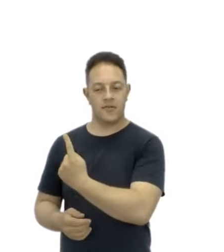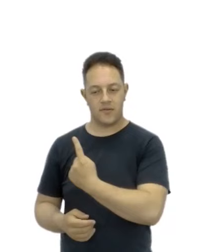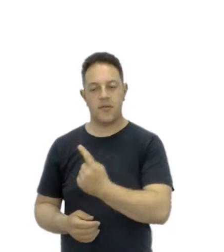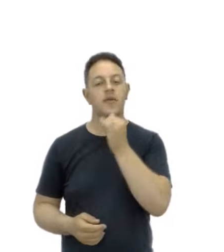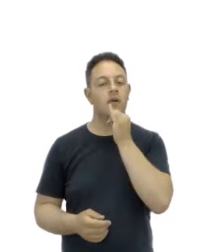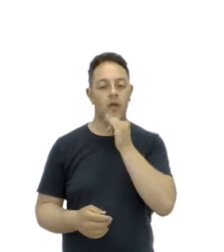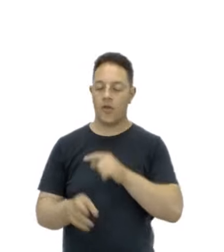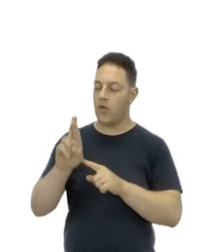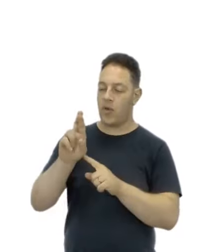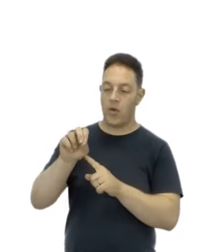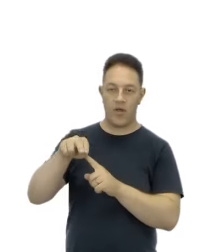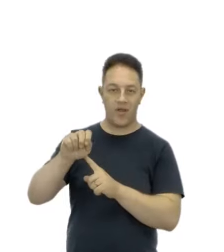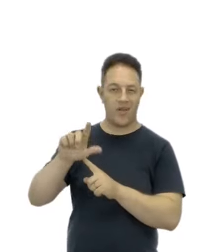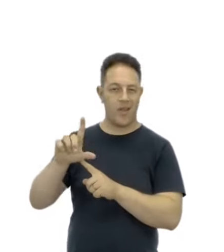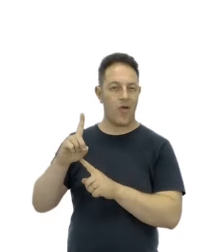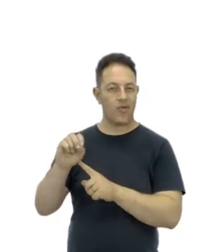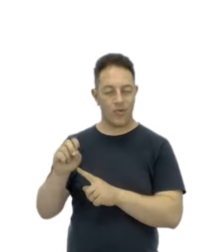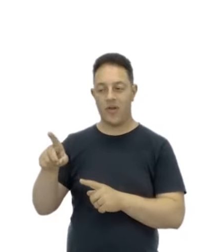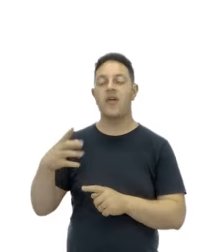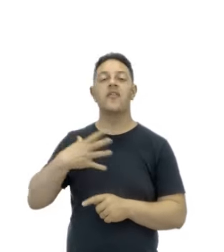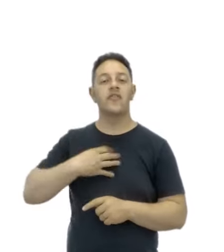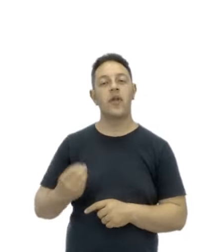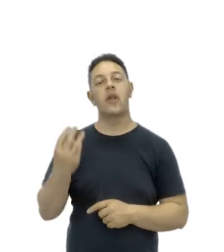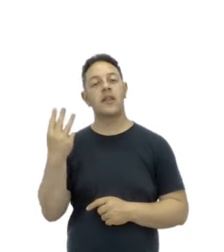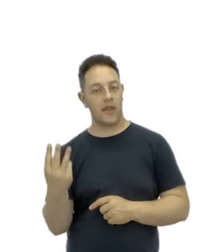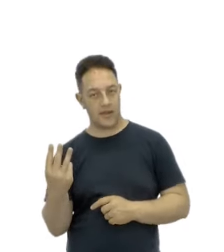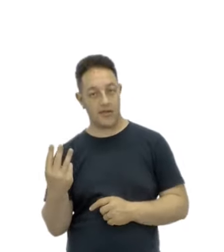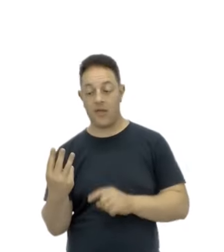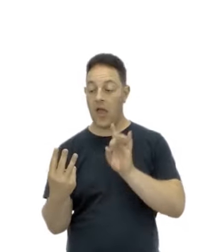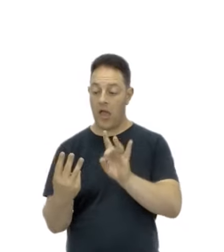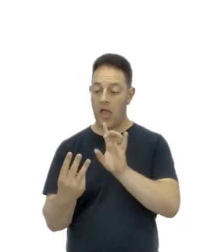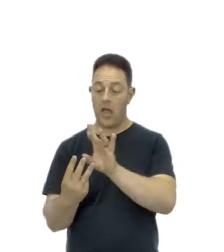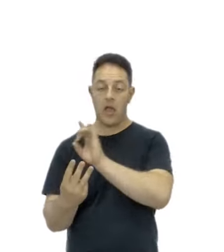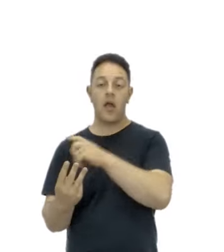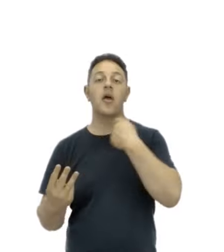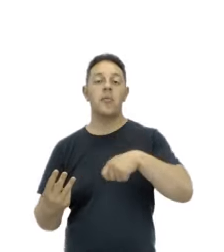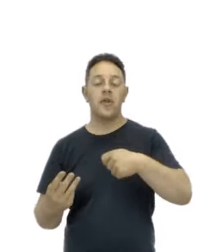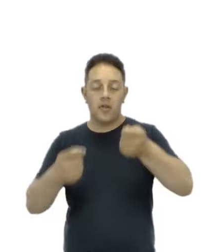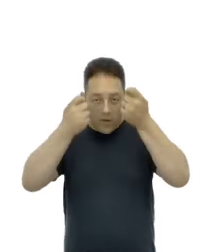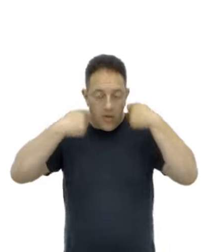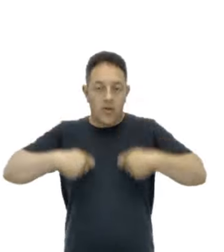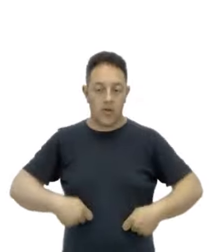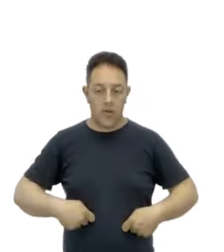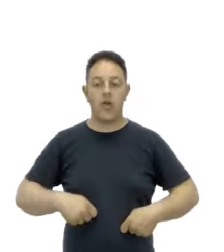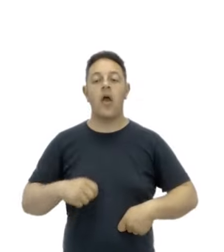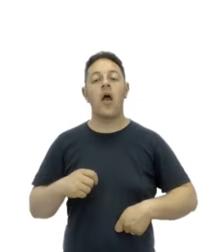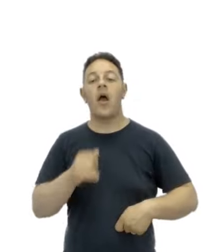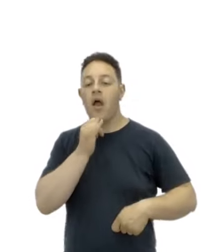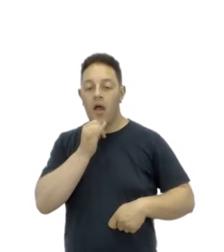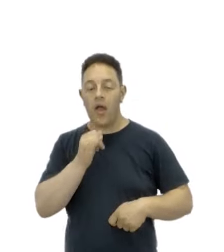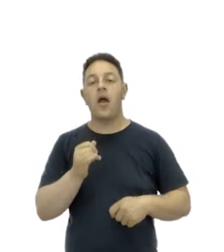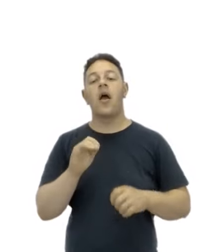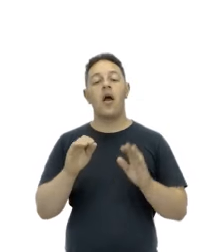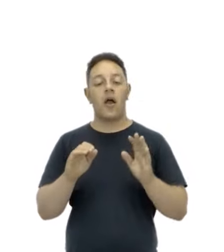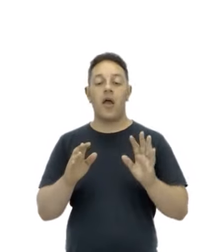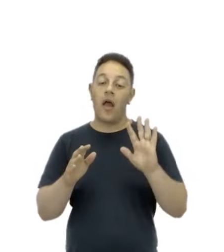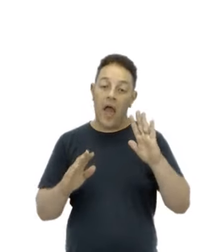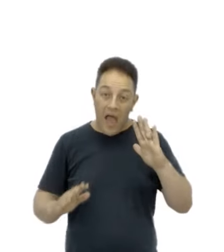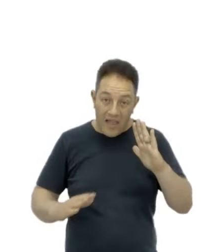tem 3 filhos e cada um deve receber uma peça de roupa até que as 18 peças